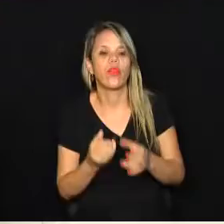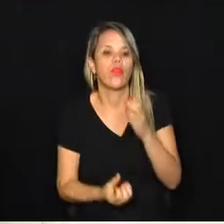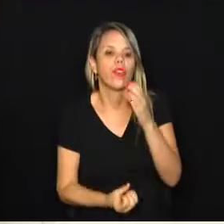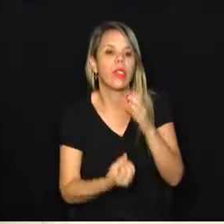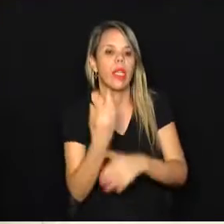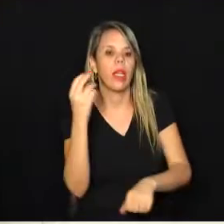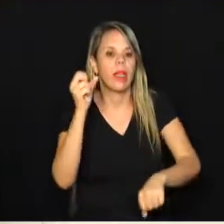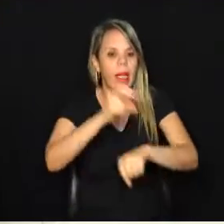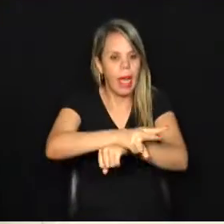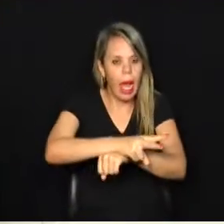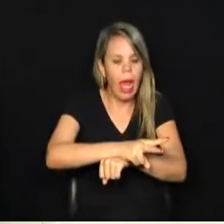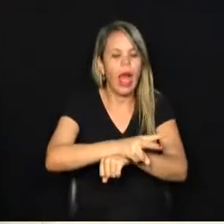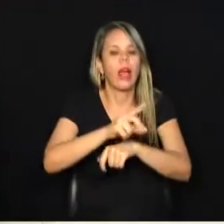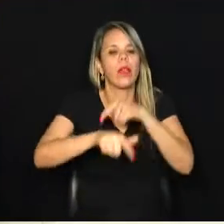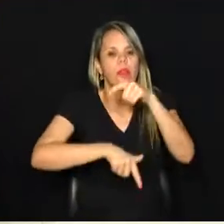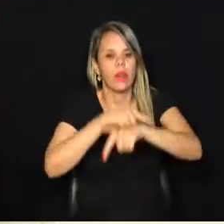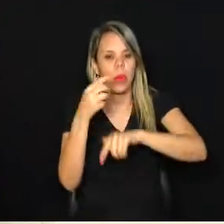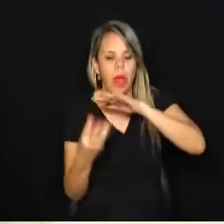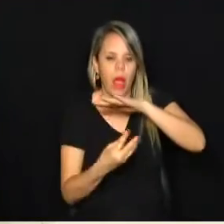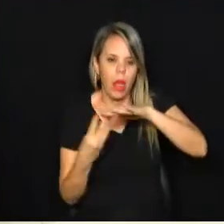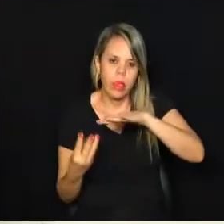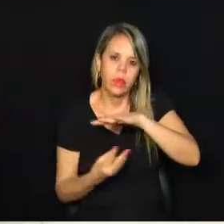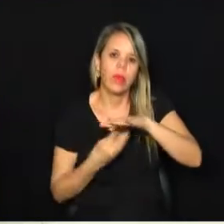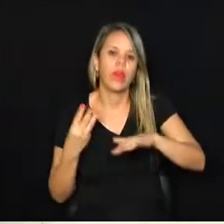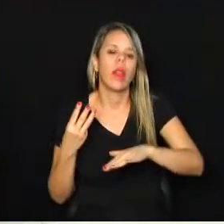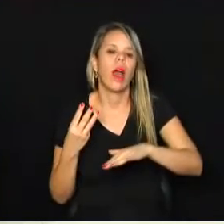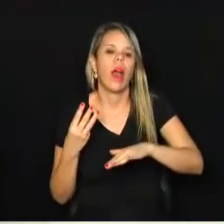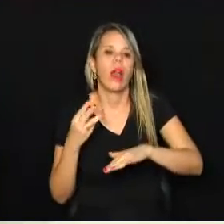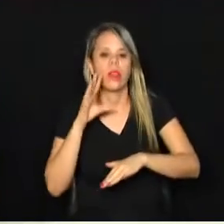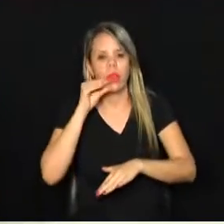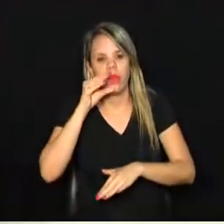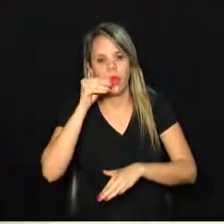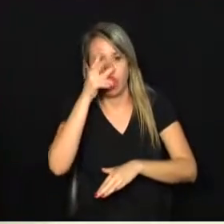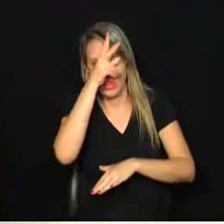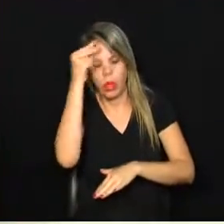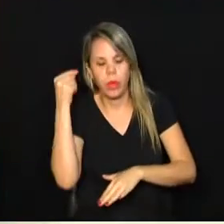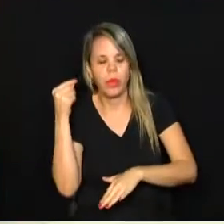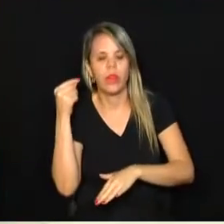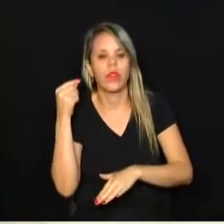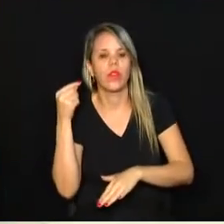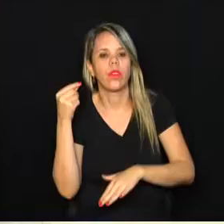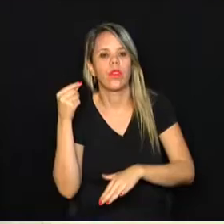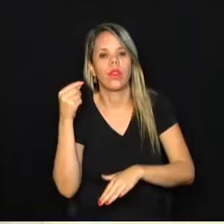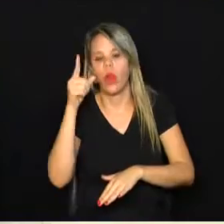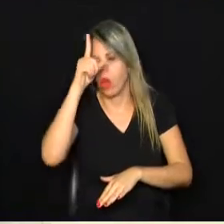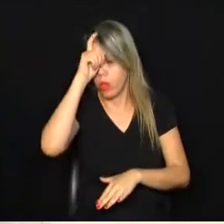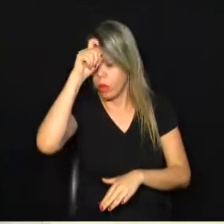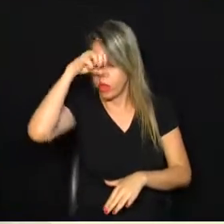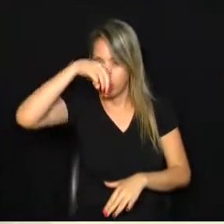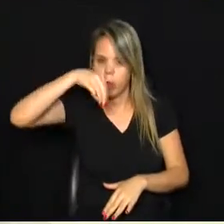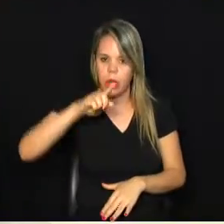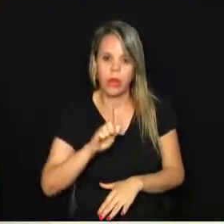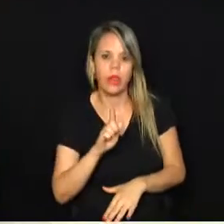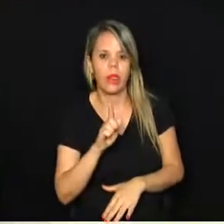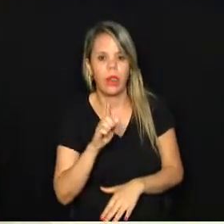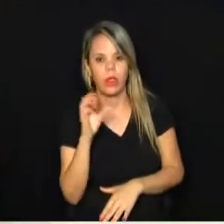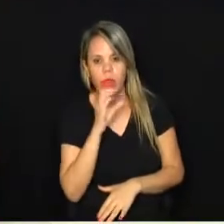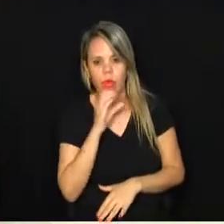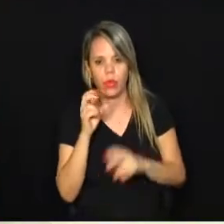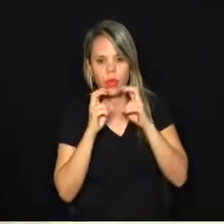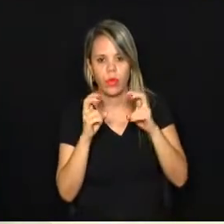de cargos em comissão e funções de chefia pertencentes aos quadros da Rede Mário Gatti de